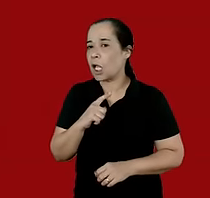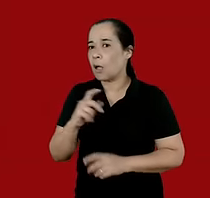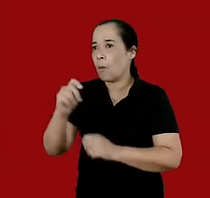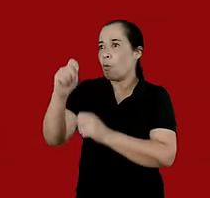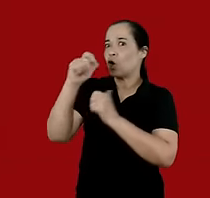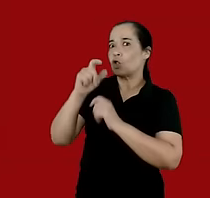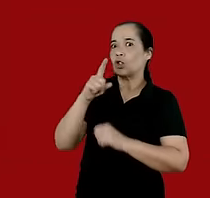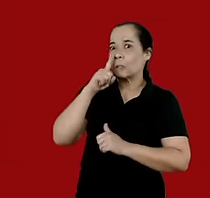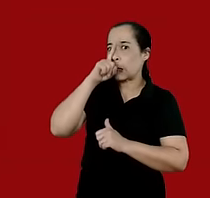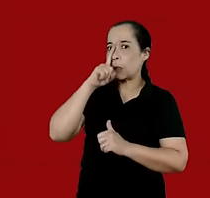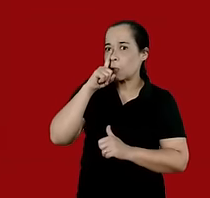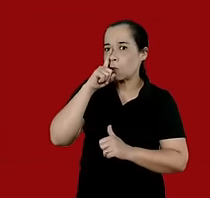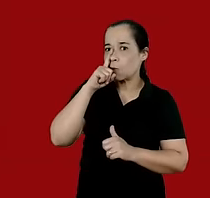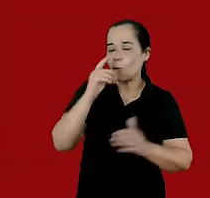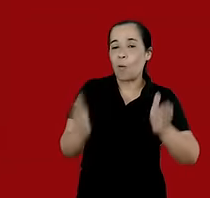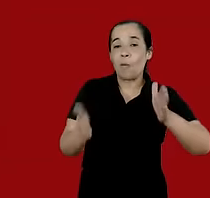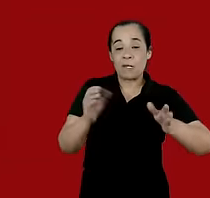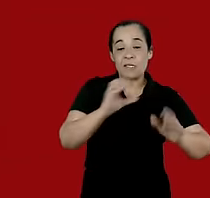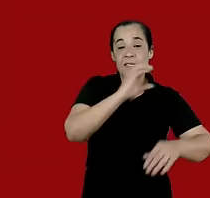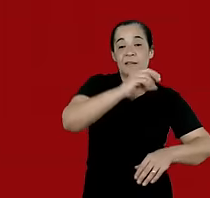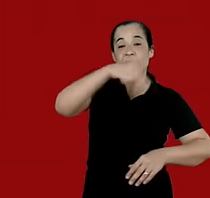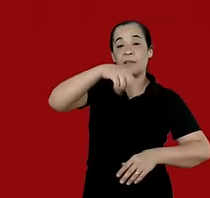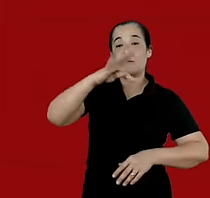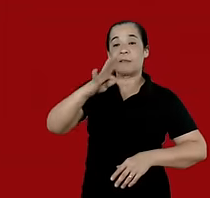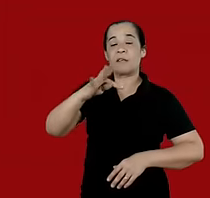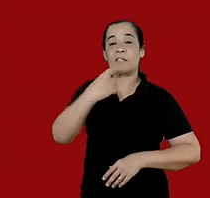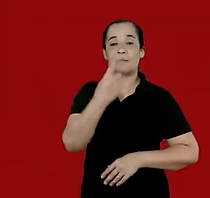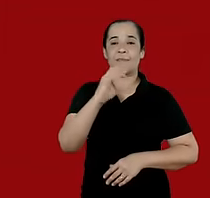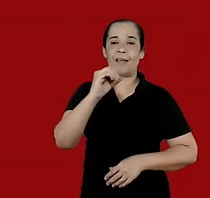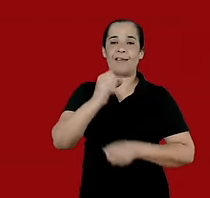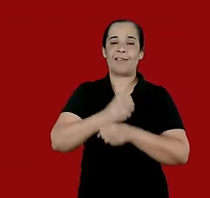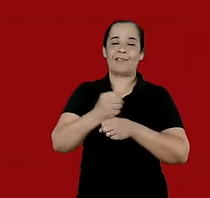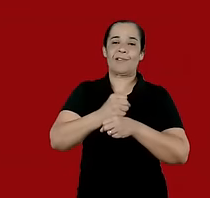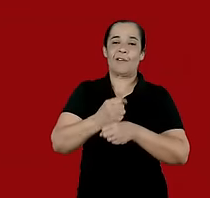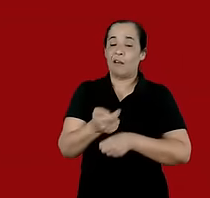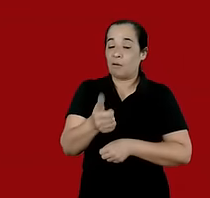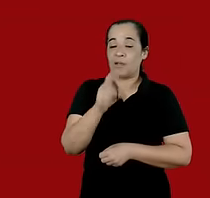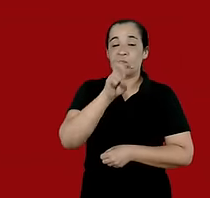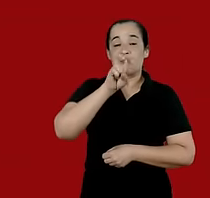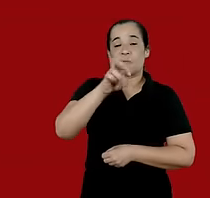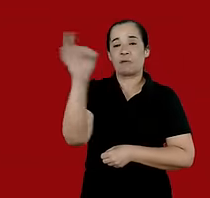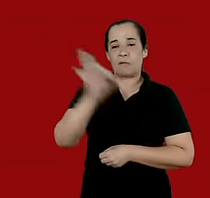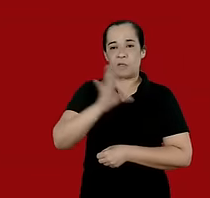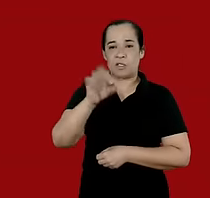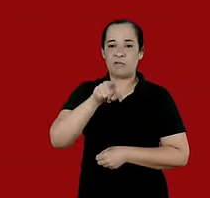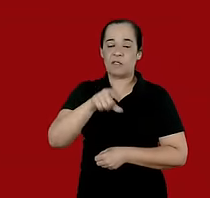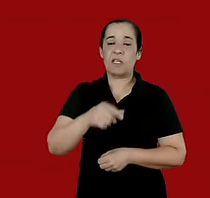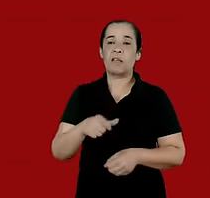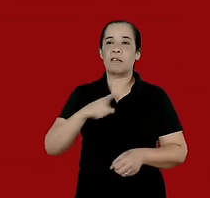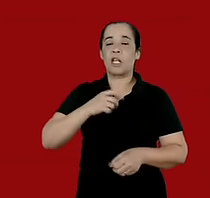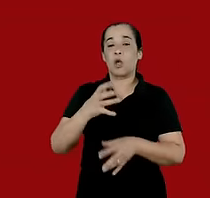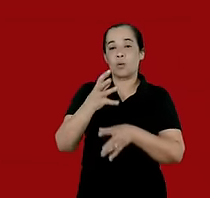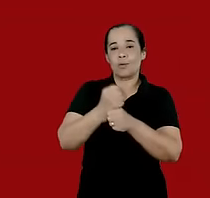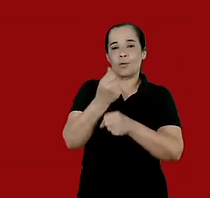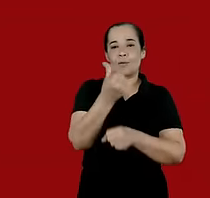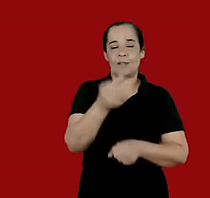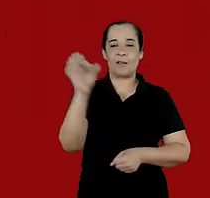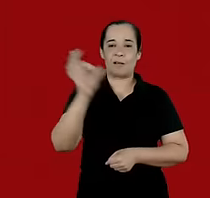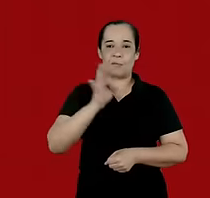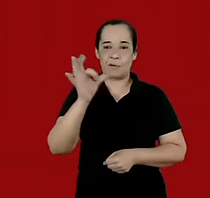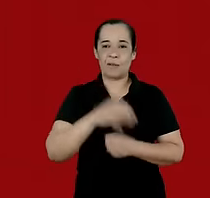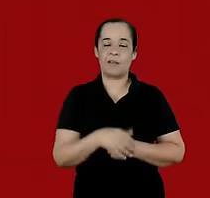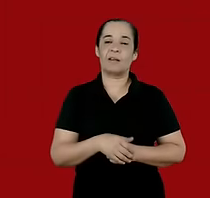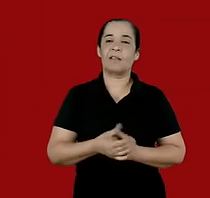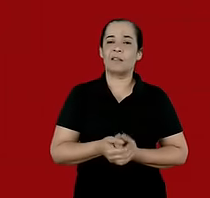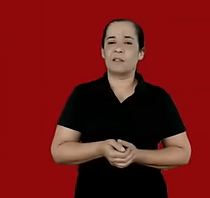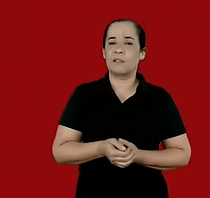10 anos estamos falando aí de um de um nível de quase 5% então se você tem uma rentabilidade de 6% real provalmente a bolsa vai dar uma ventade próxima de